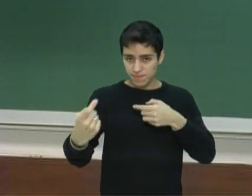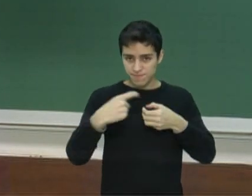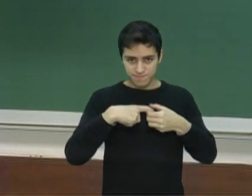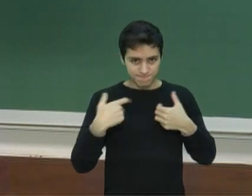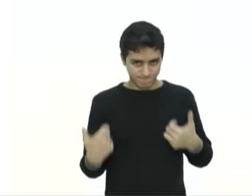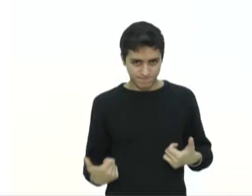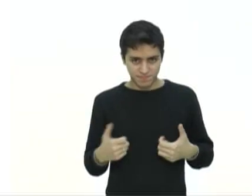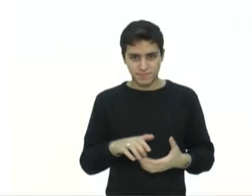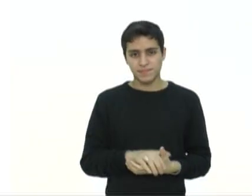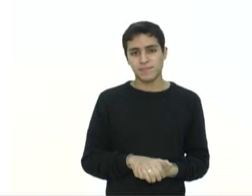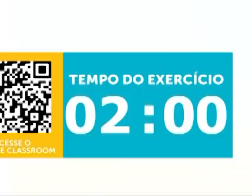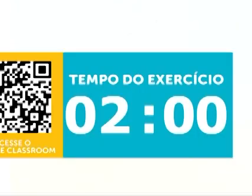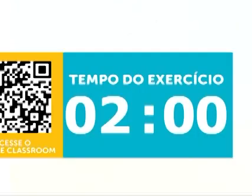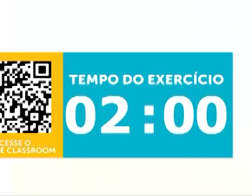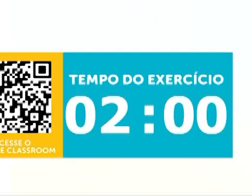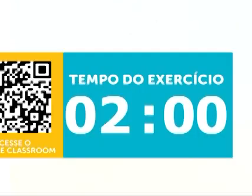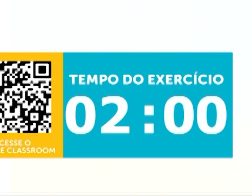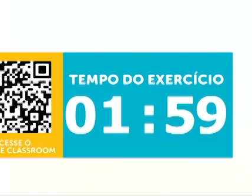voltamos.